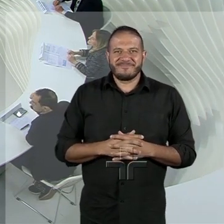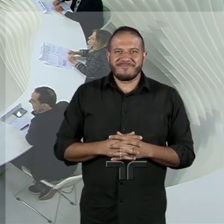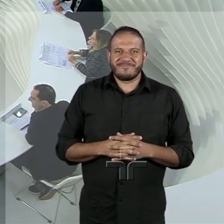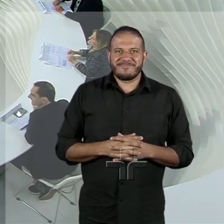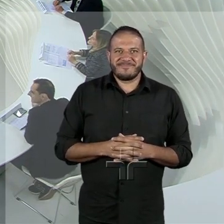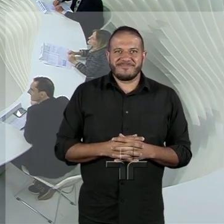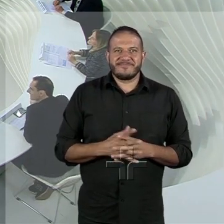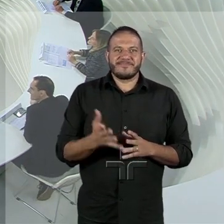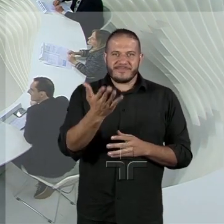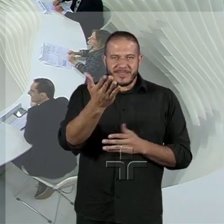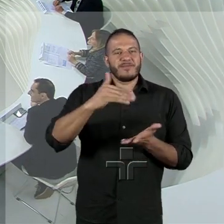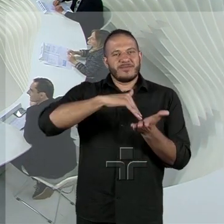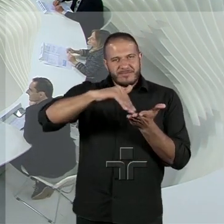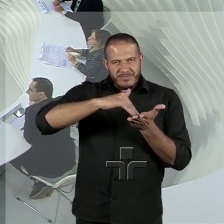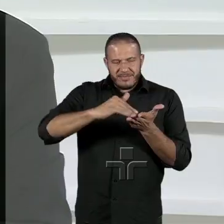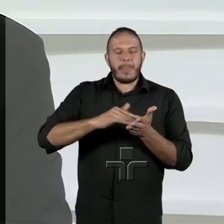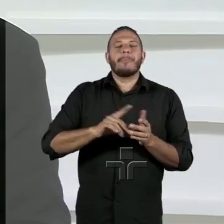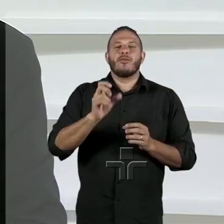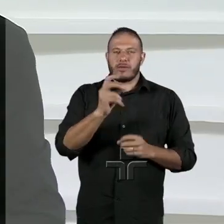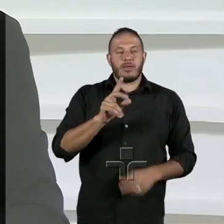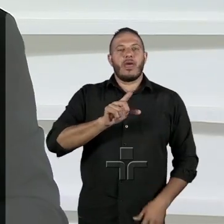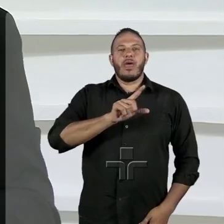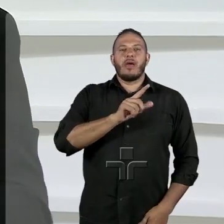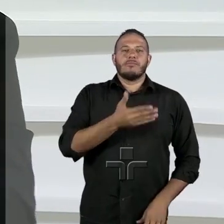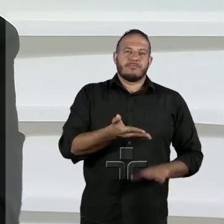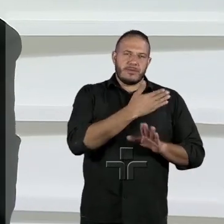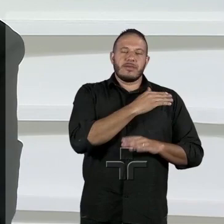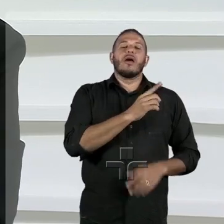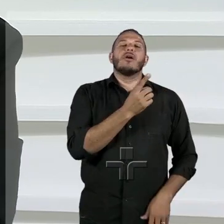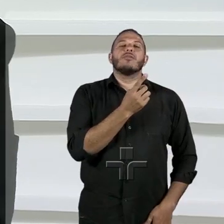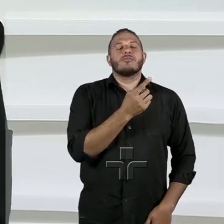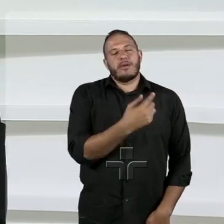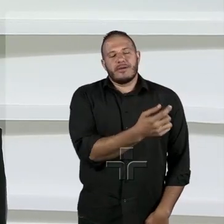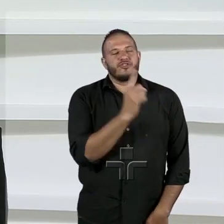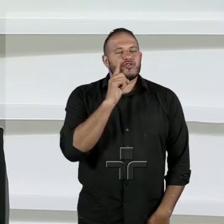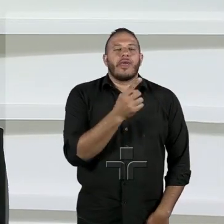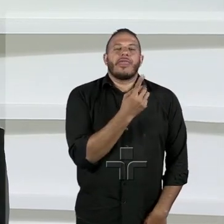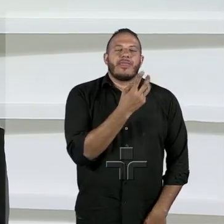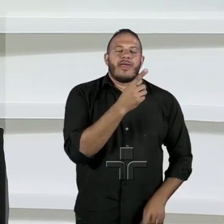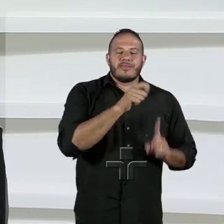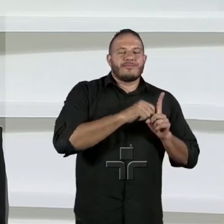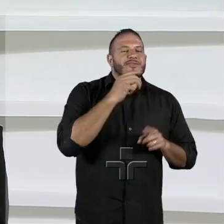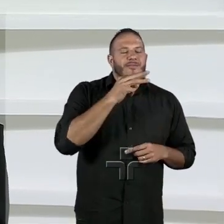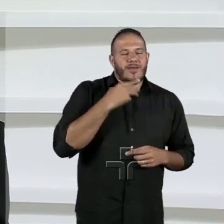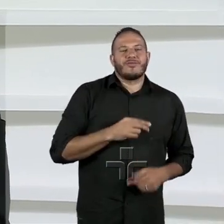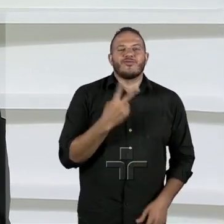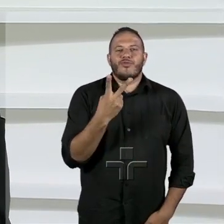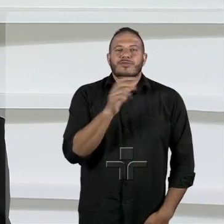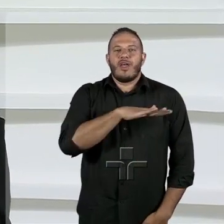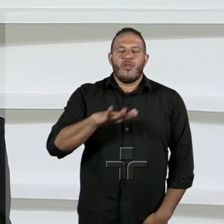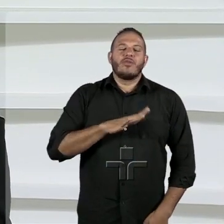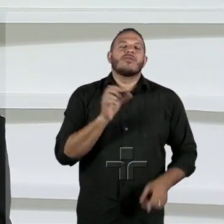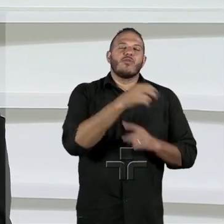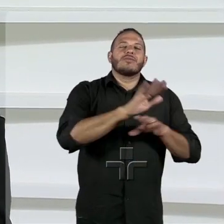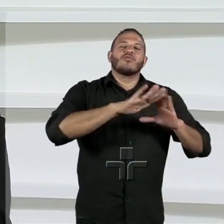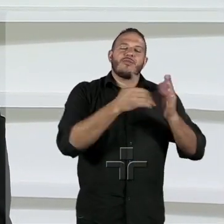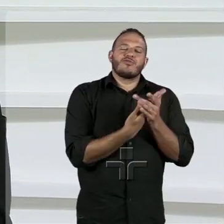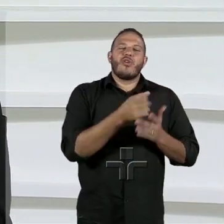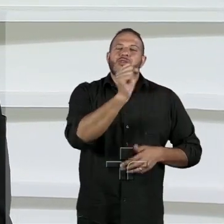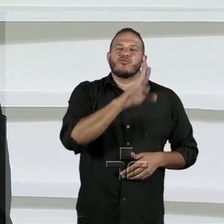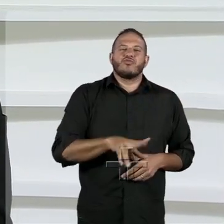Secretário, depois do dia 13 de março, quando 2 ex-alunos invadiram uma escola em Suzano, Raul Brasil, e fizeram aquele